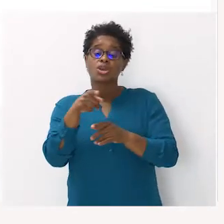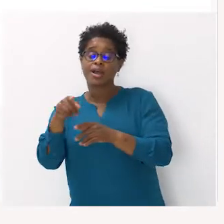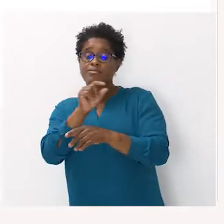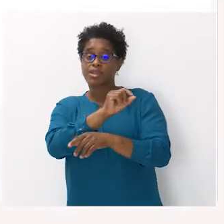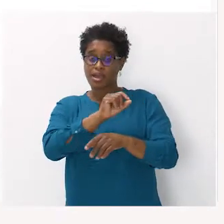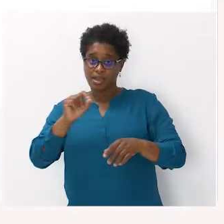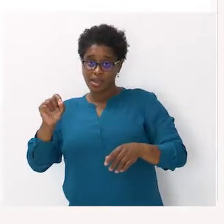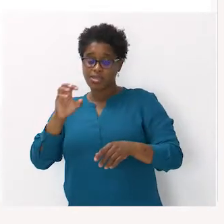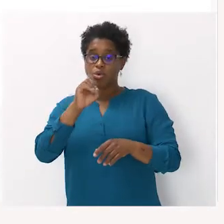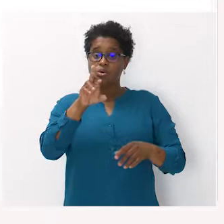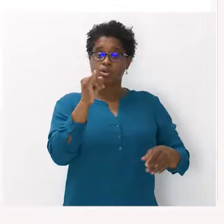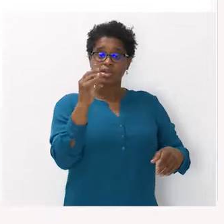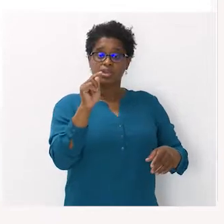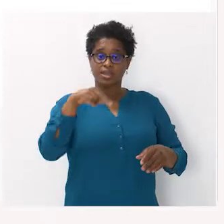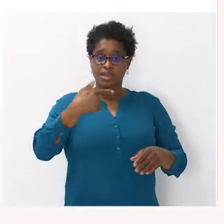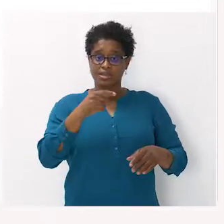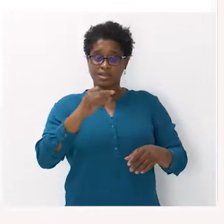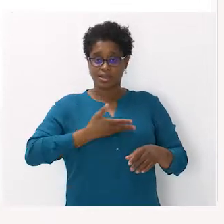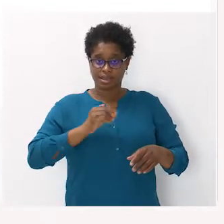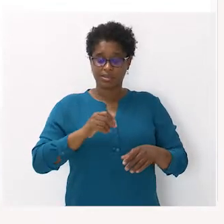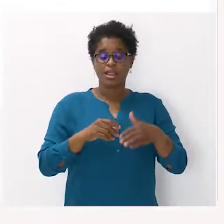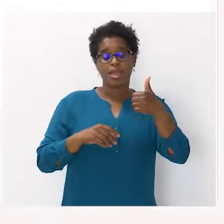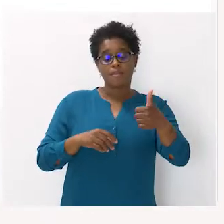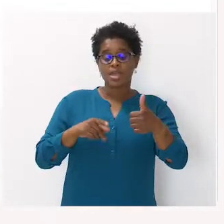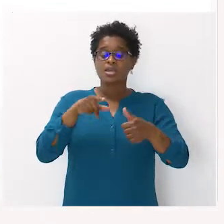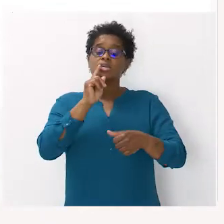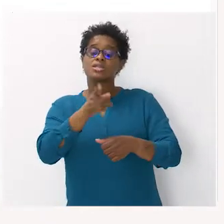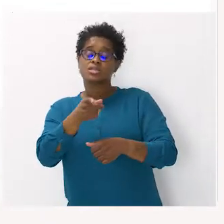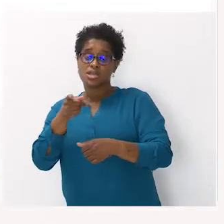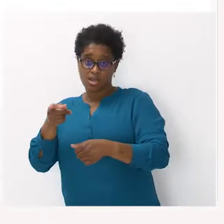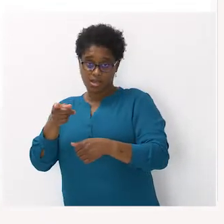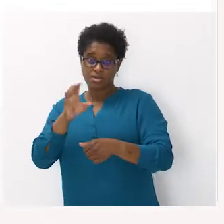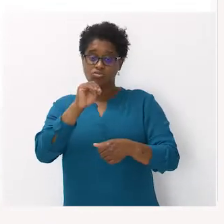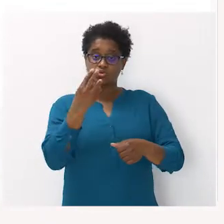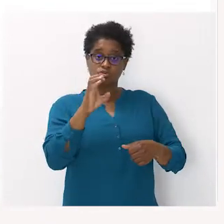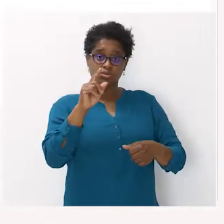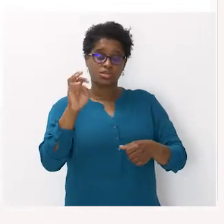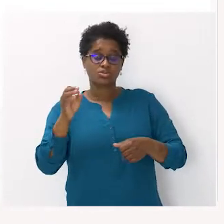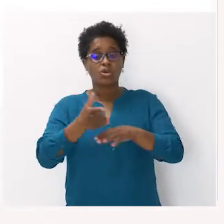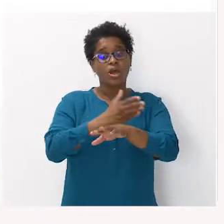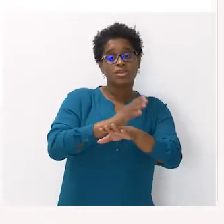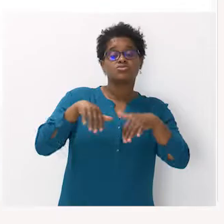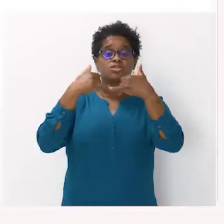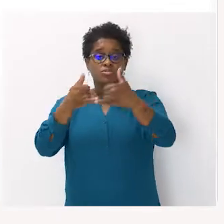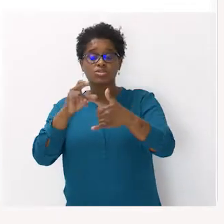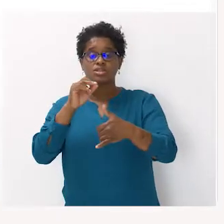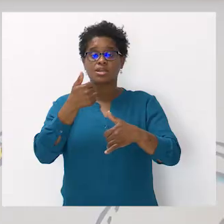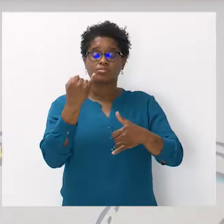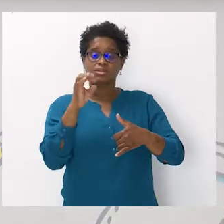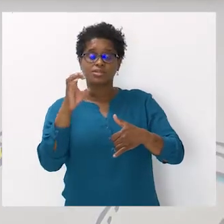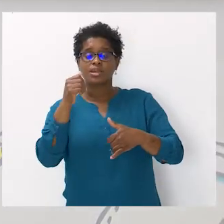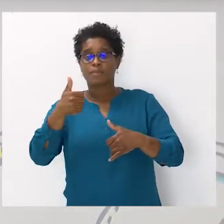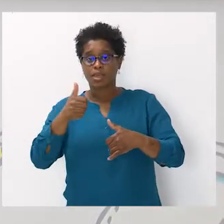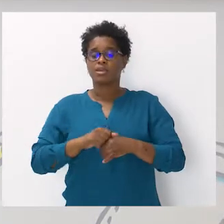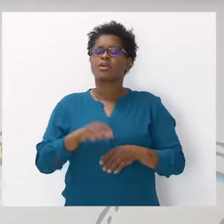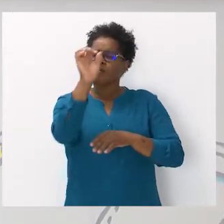indicados na reta orientada. A linha B indica o sucessor e o antecessor da abscissa B. Vocês